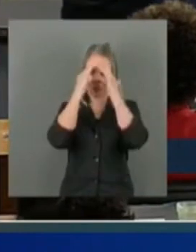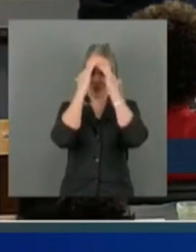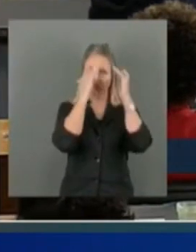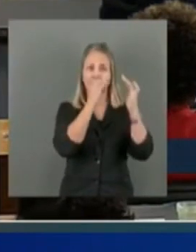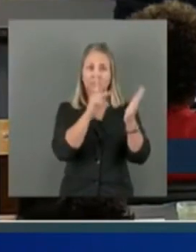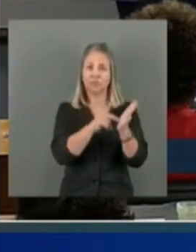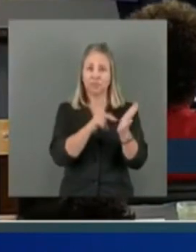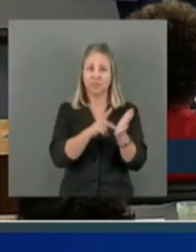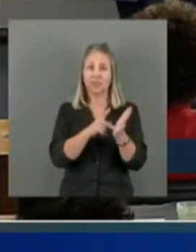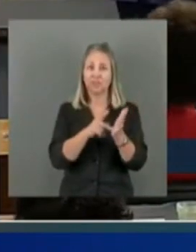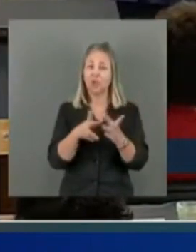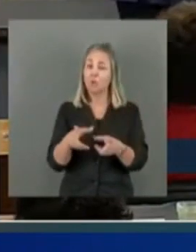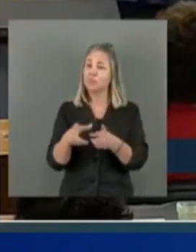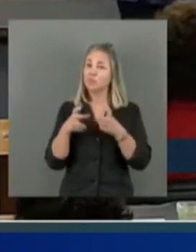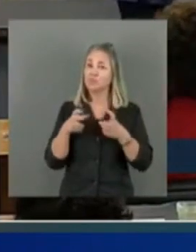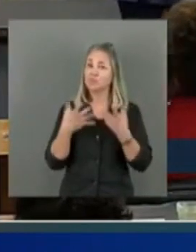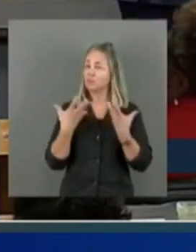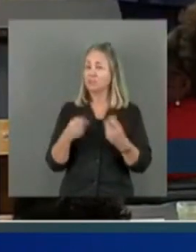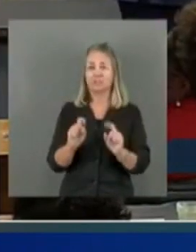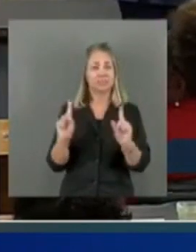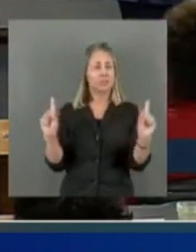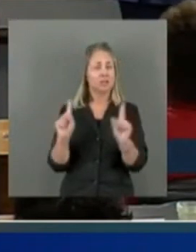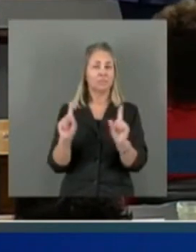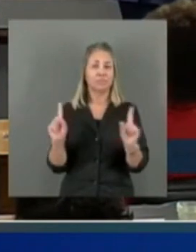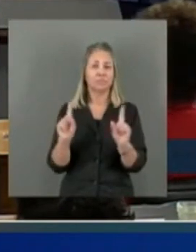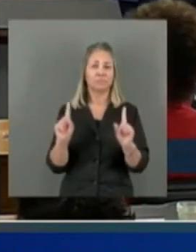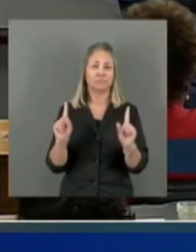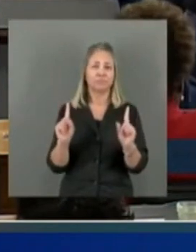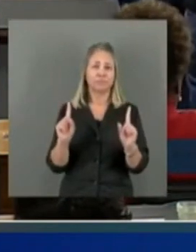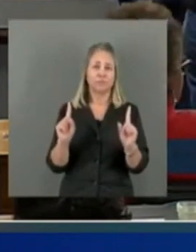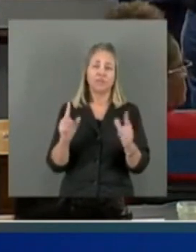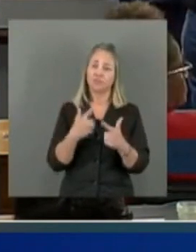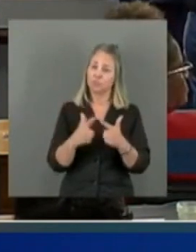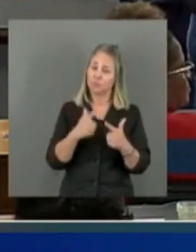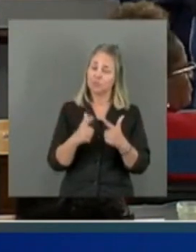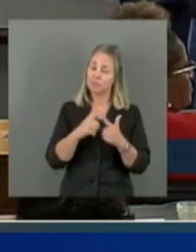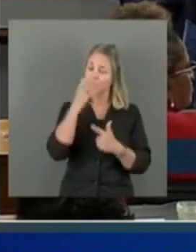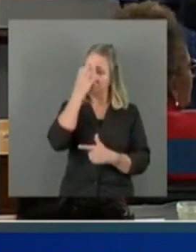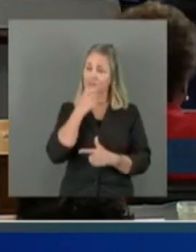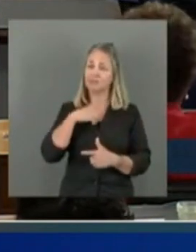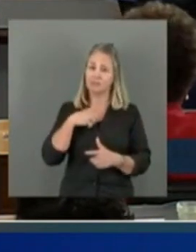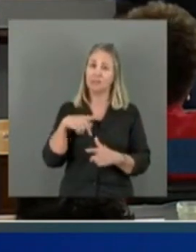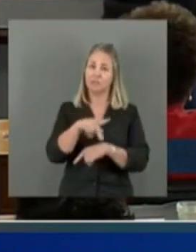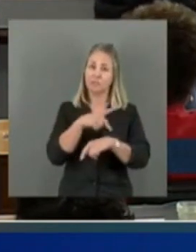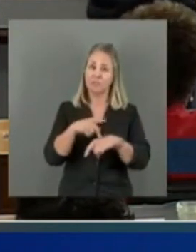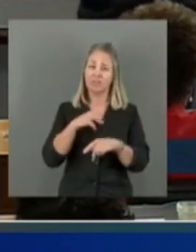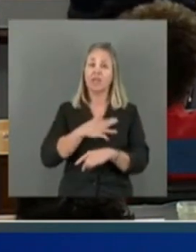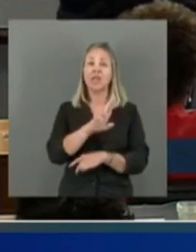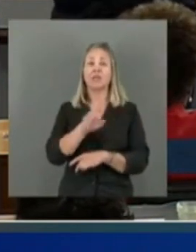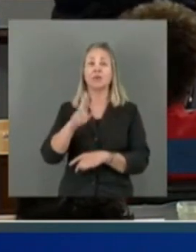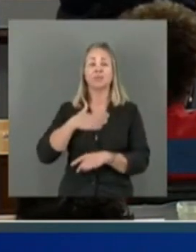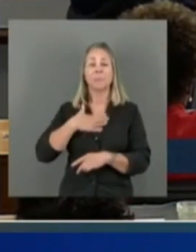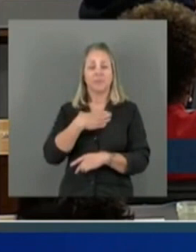vê. Então, vamos seguir o conselho do Silvio e dizer o óbvio, o fato. Bolsonaristas estavam acampados há semanas, meses ali, igualzinho